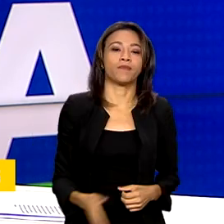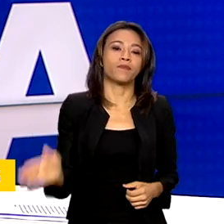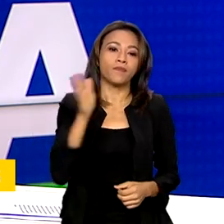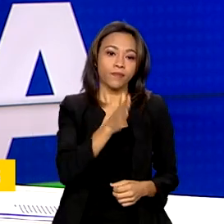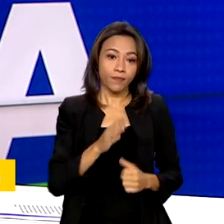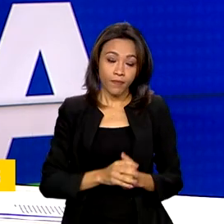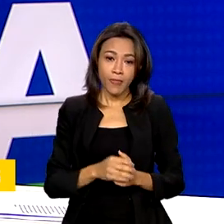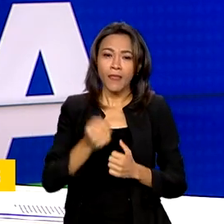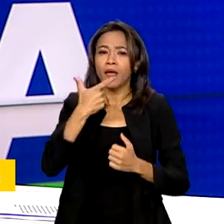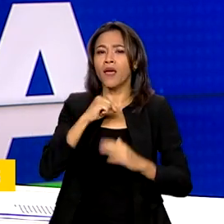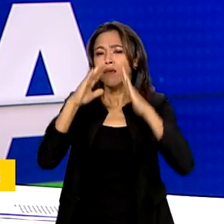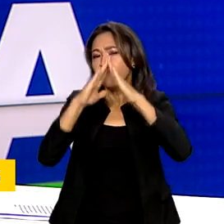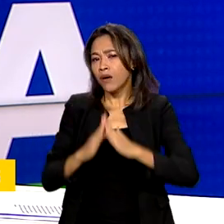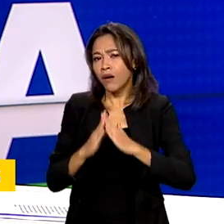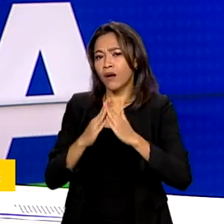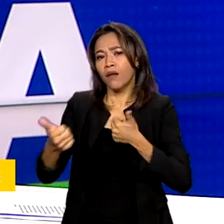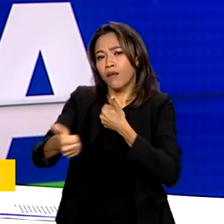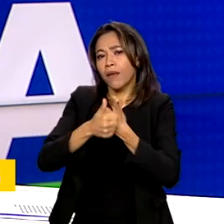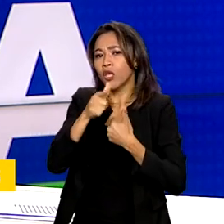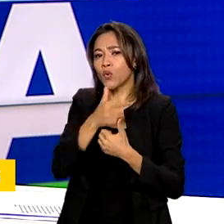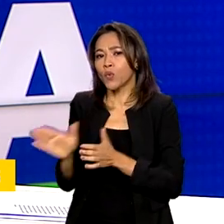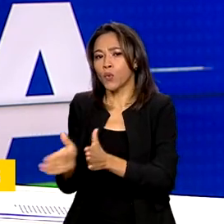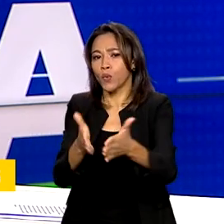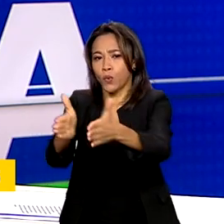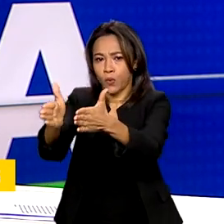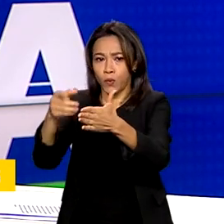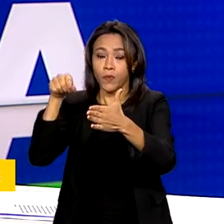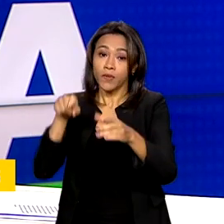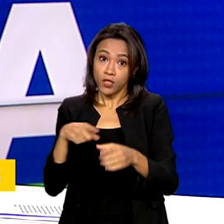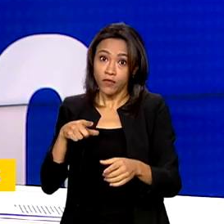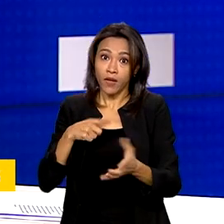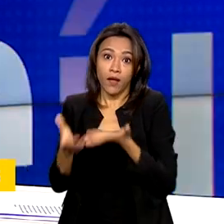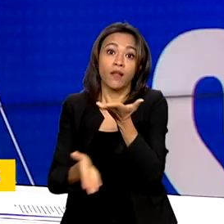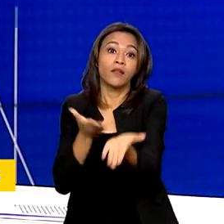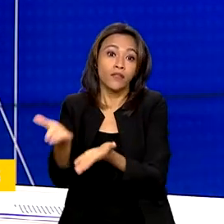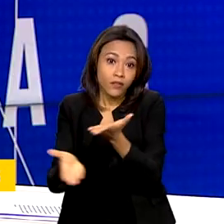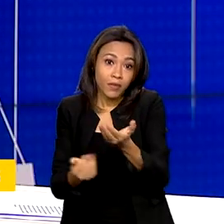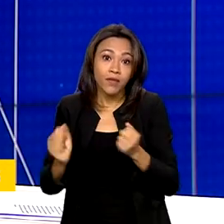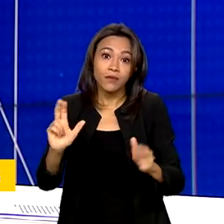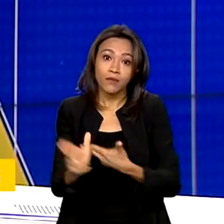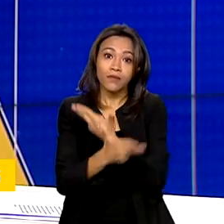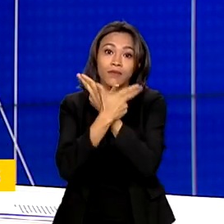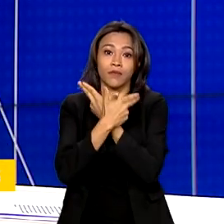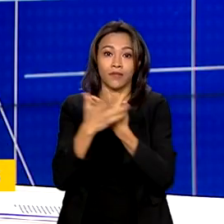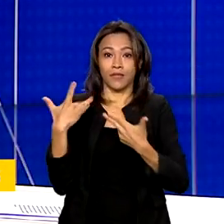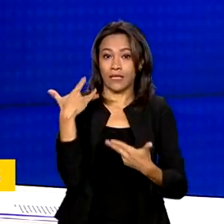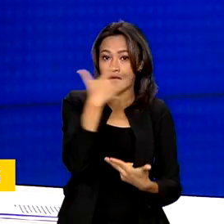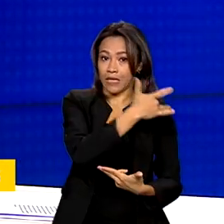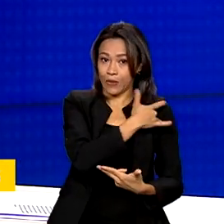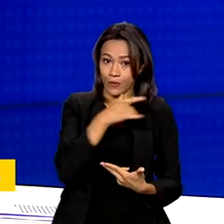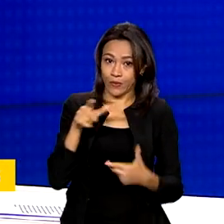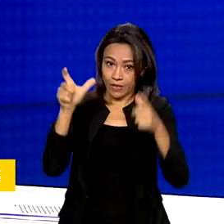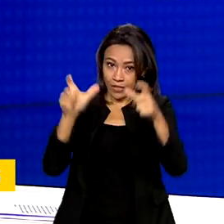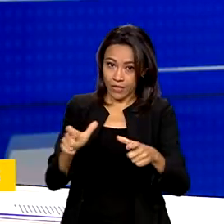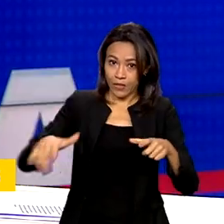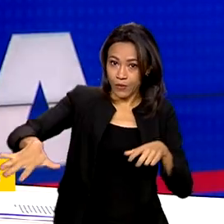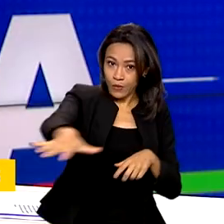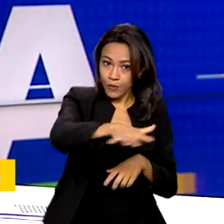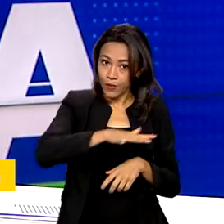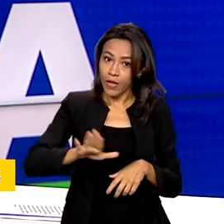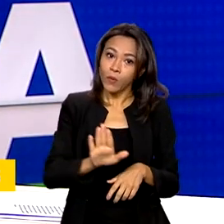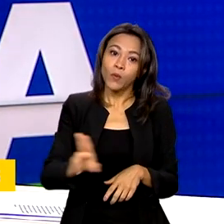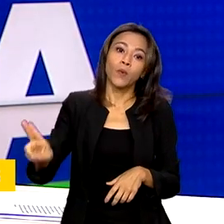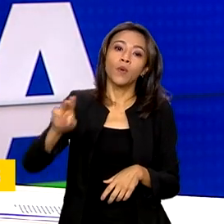Populações ribeirinhas do Amazonas receberam atendimentos de saúde da Força Aérea Brasileira. No distrito de Moura, foram,